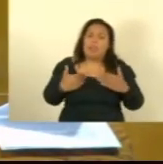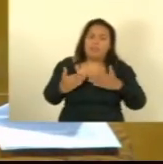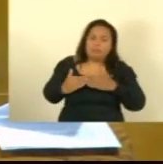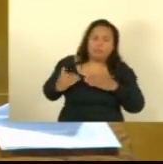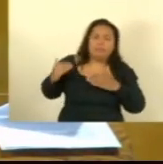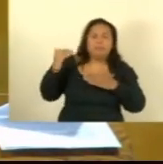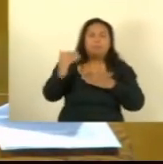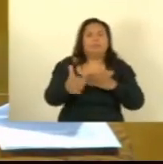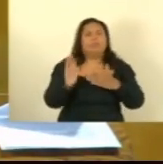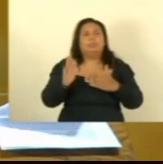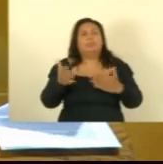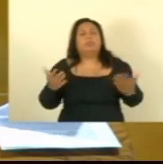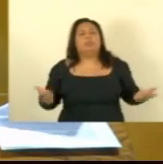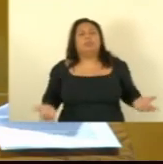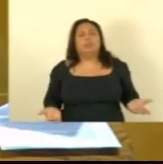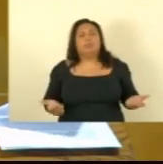avanço.